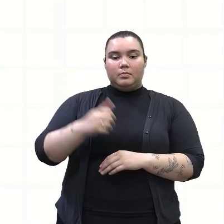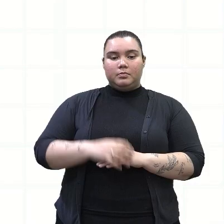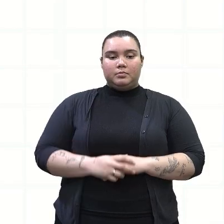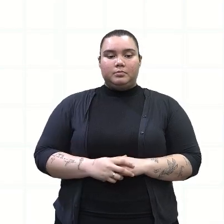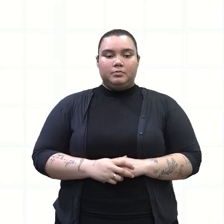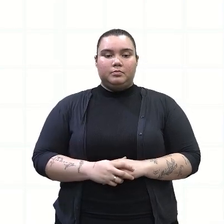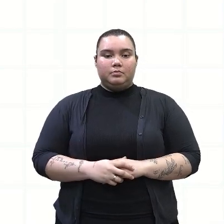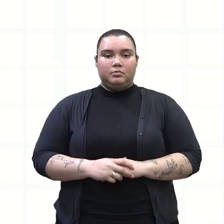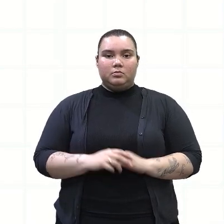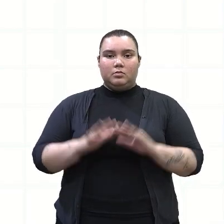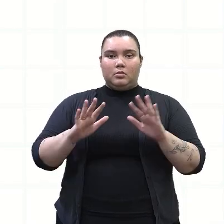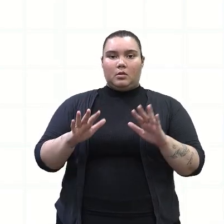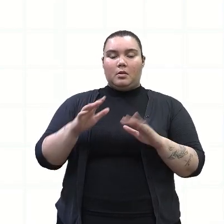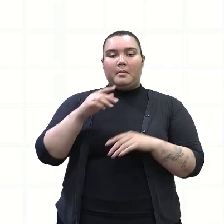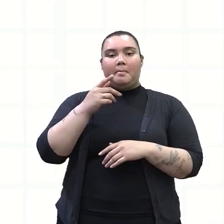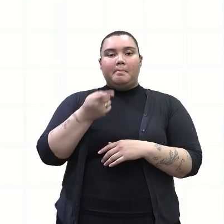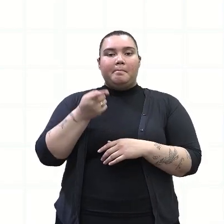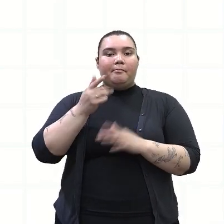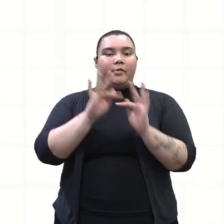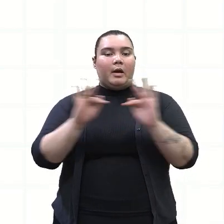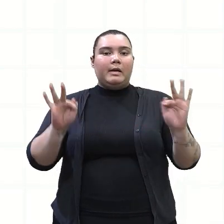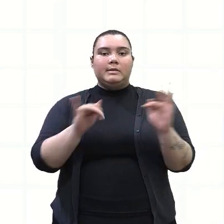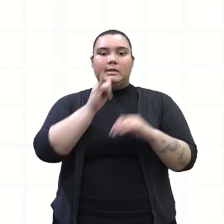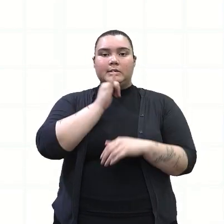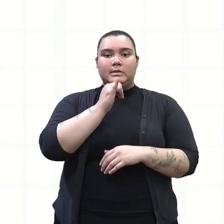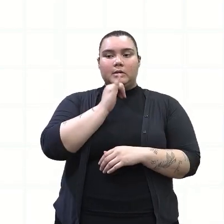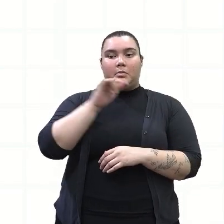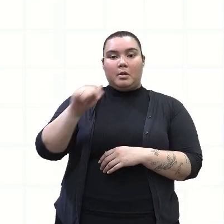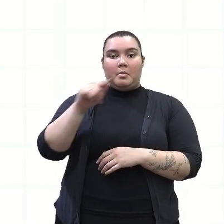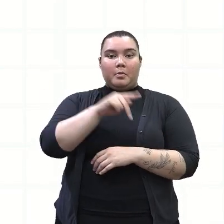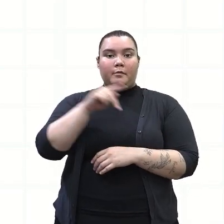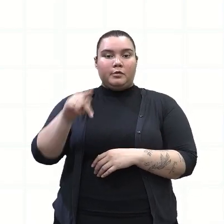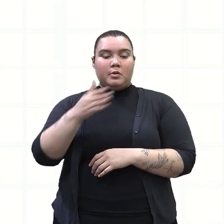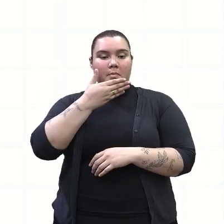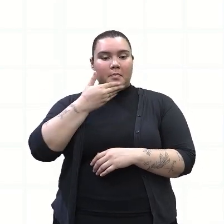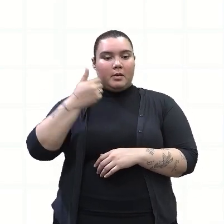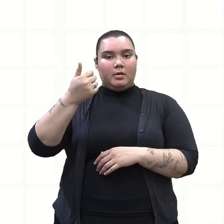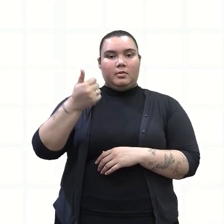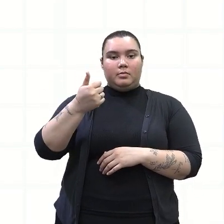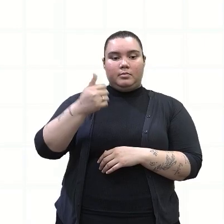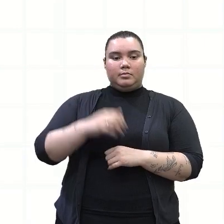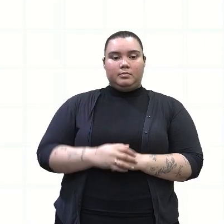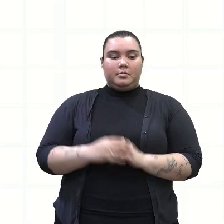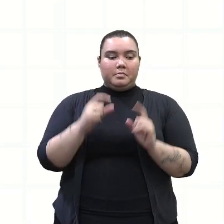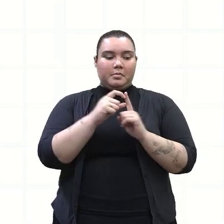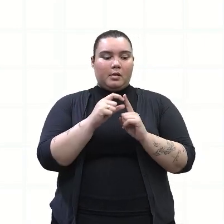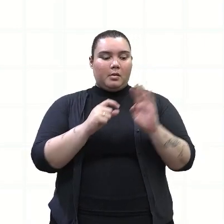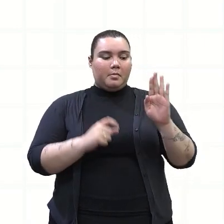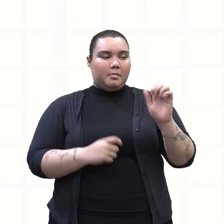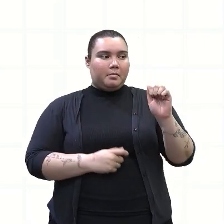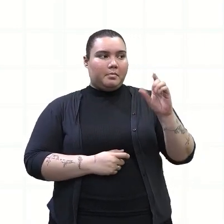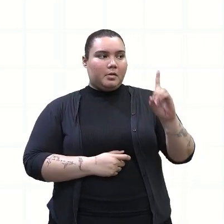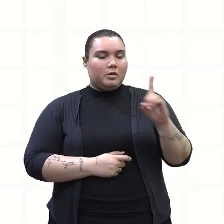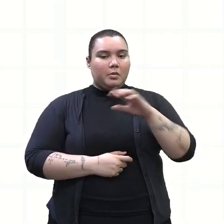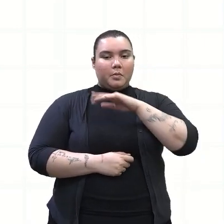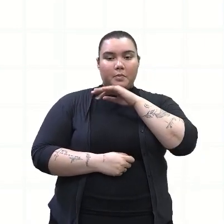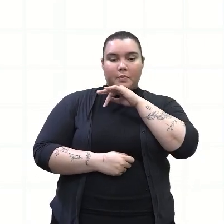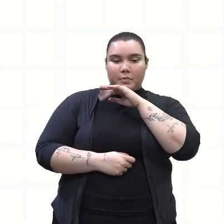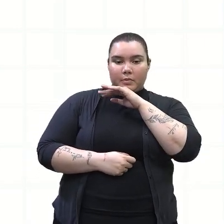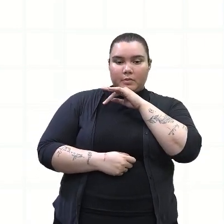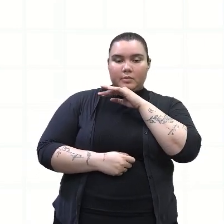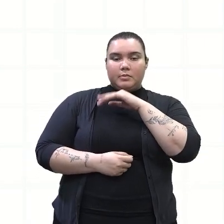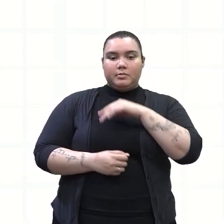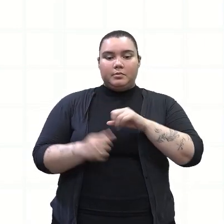Teacher Cláudia is the best, é a melhor, ok? Bad, palavra bad é ruim. The worst,